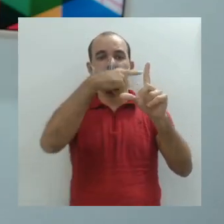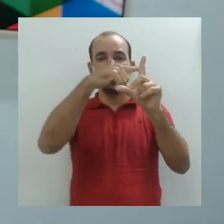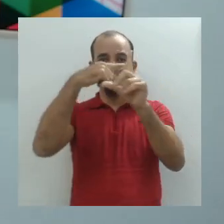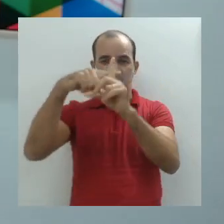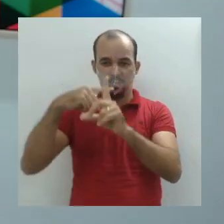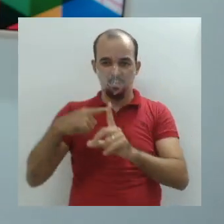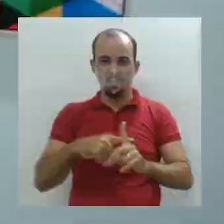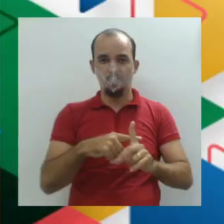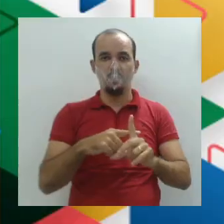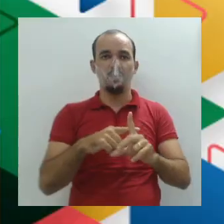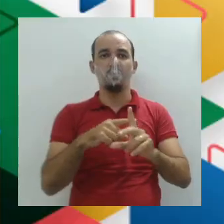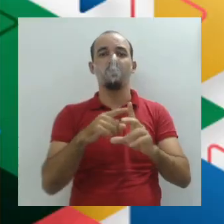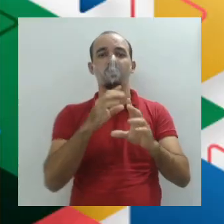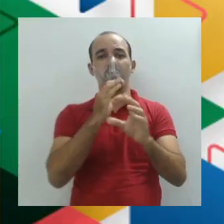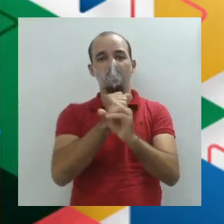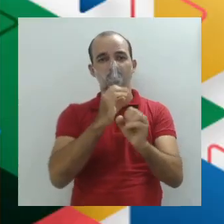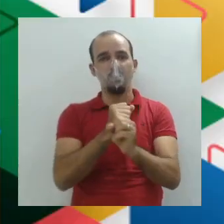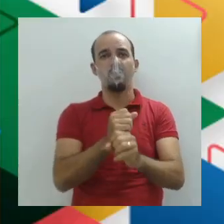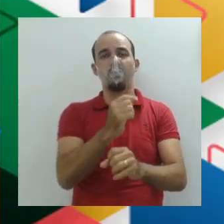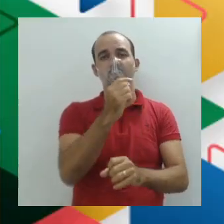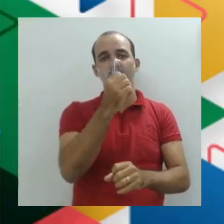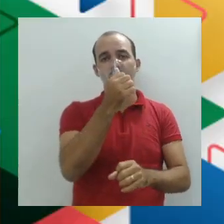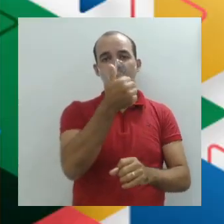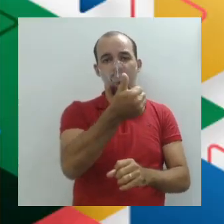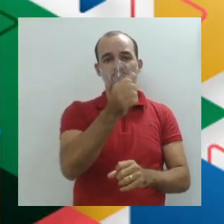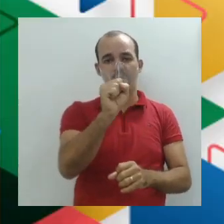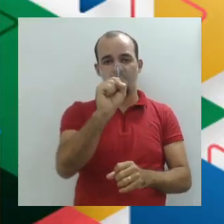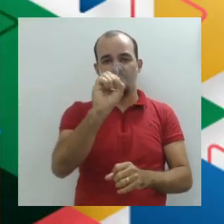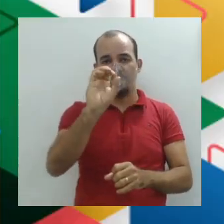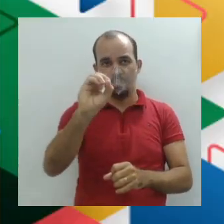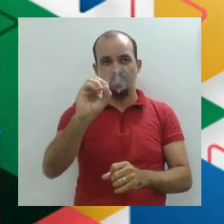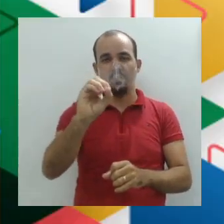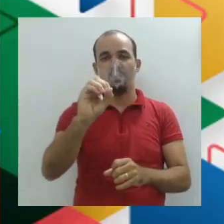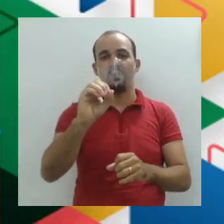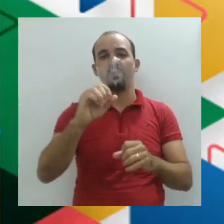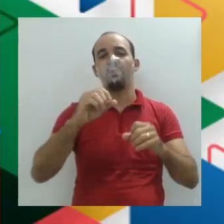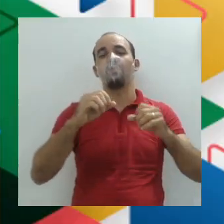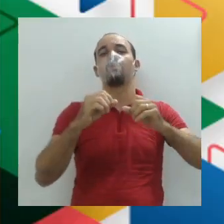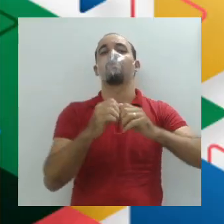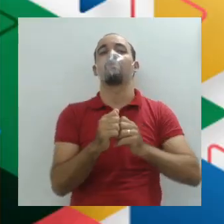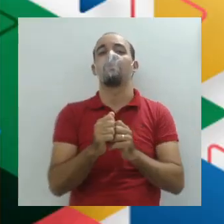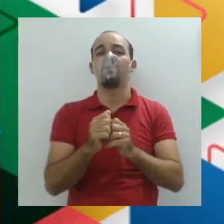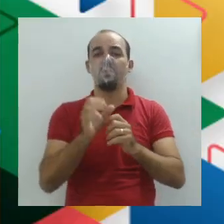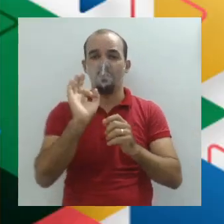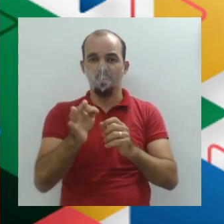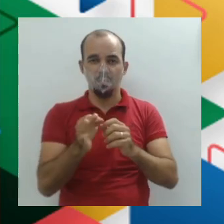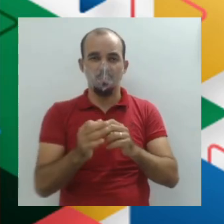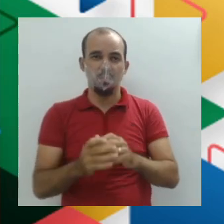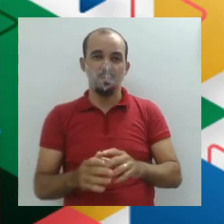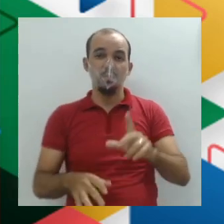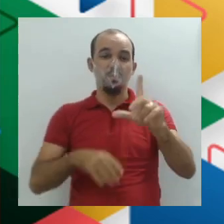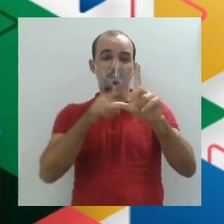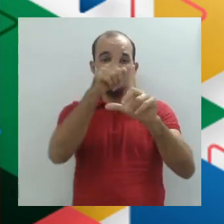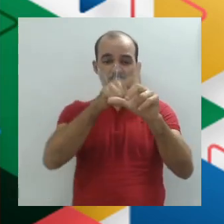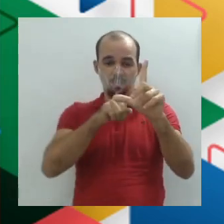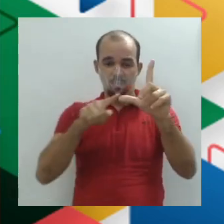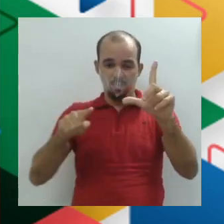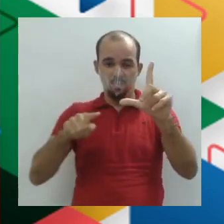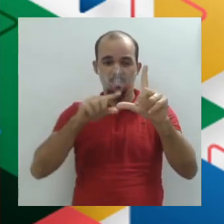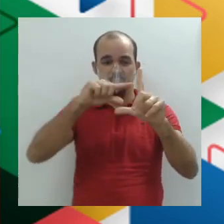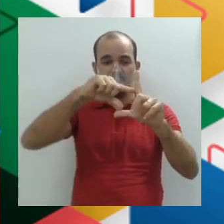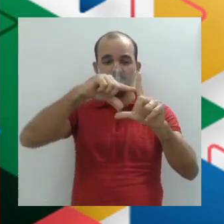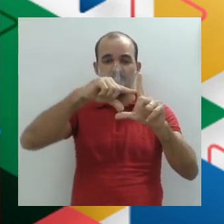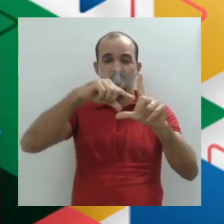considerado, então um dos ângulos eu já sei que vale 90. Consequentemente, o que vai acontecer aqui? Se eu pegar